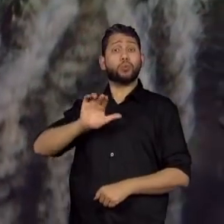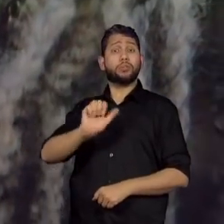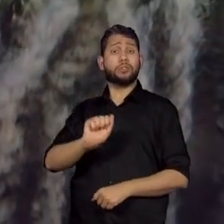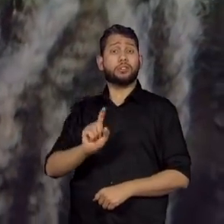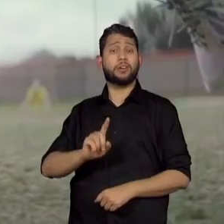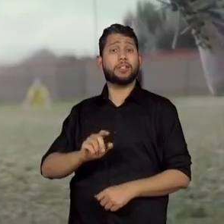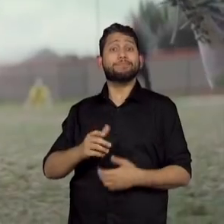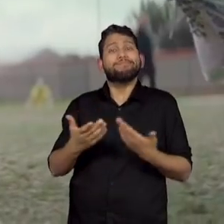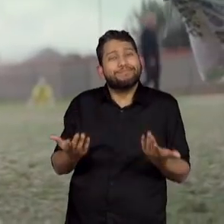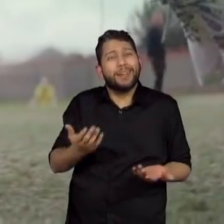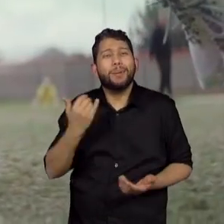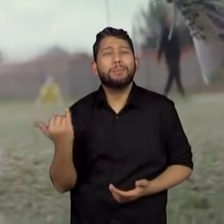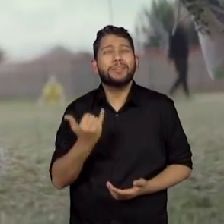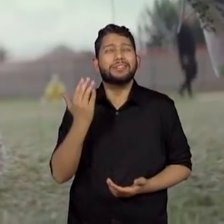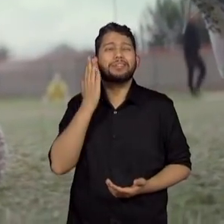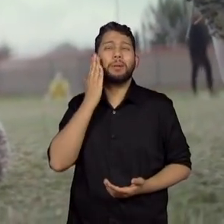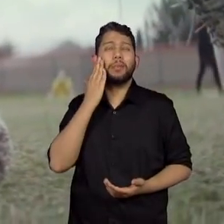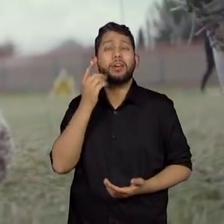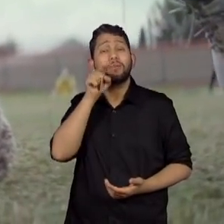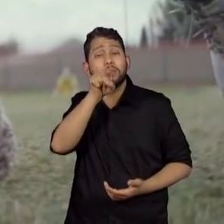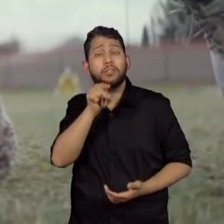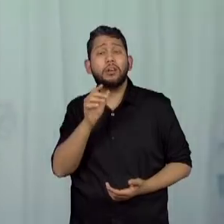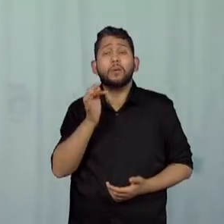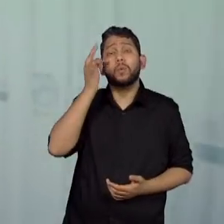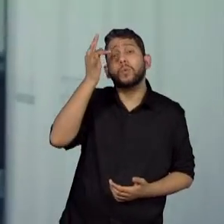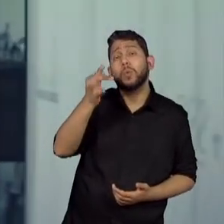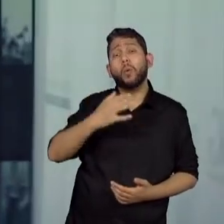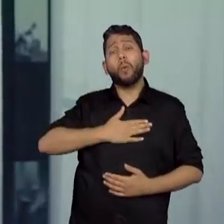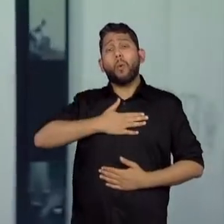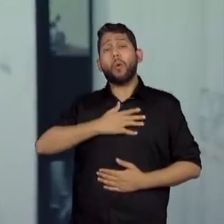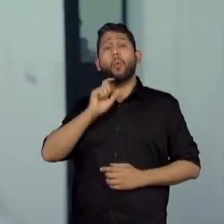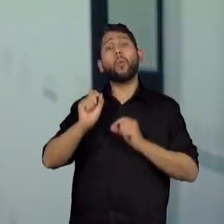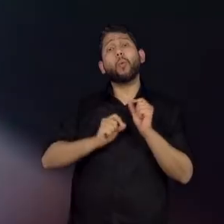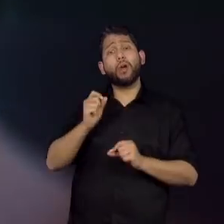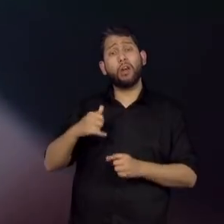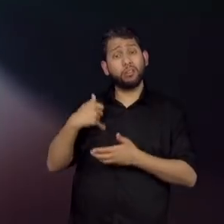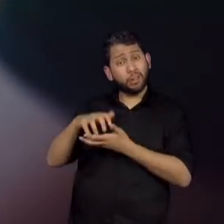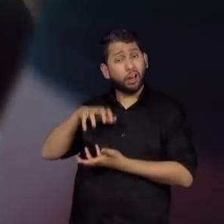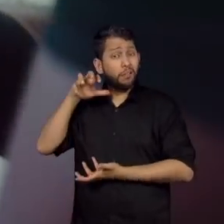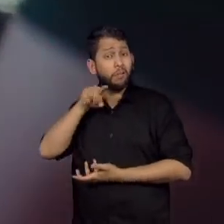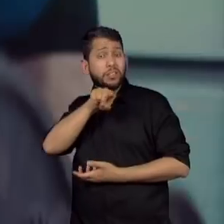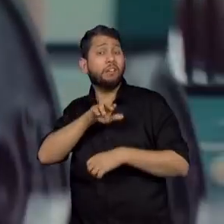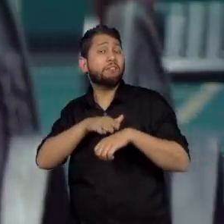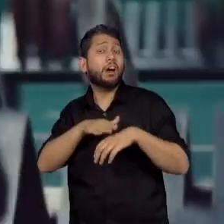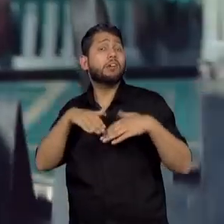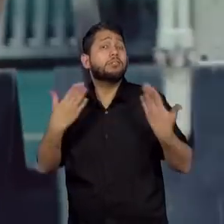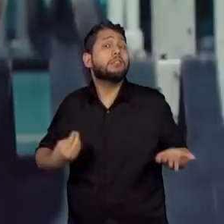o importante é saber o que é que te agrada e o que é possível fazer nessa fase da vida.